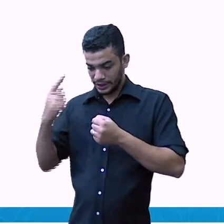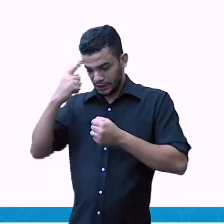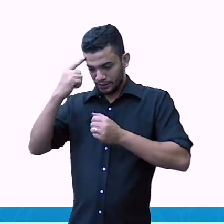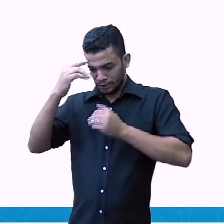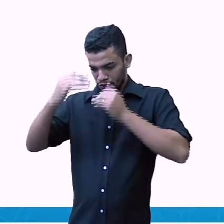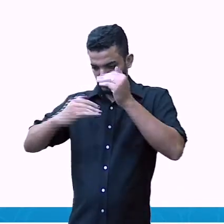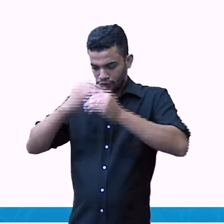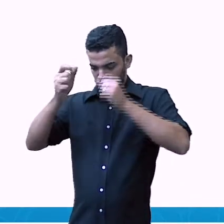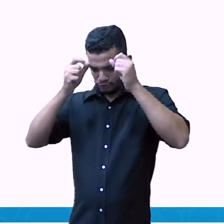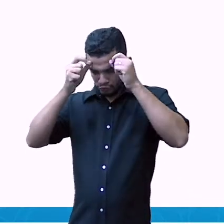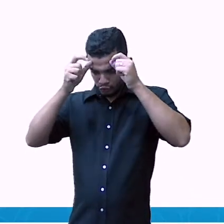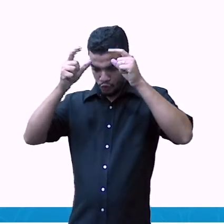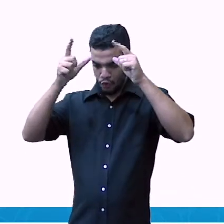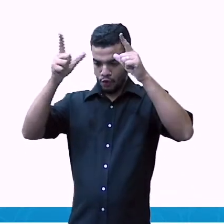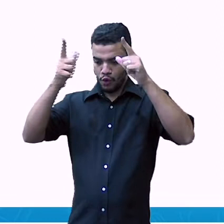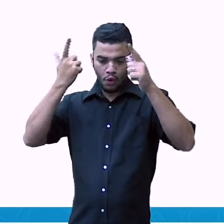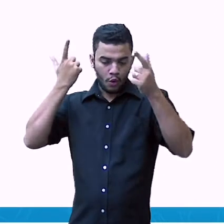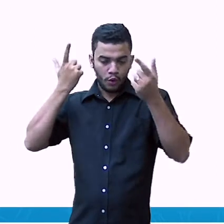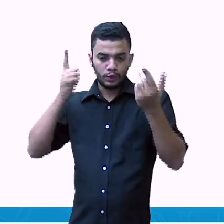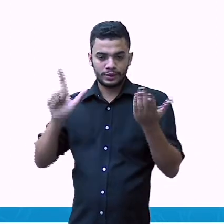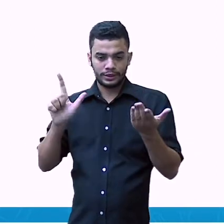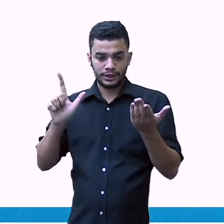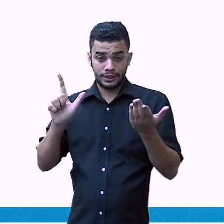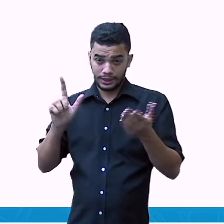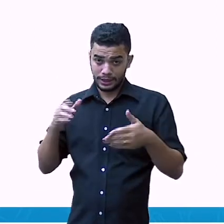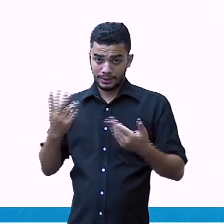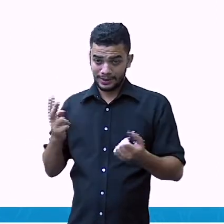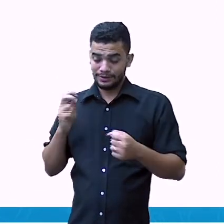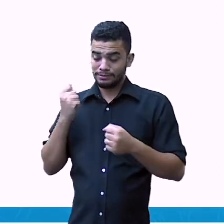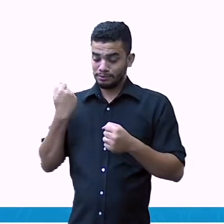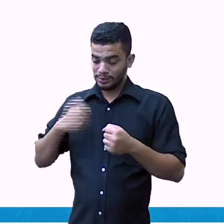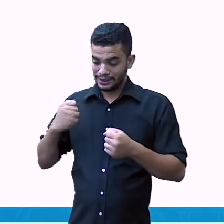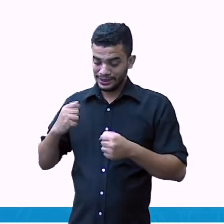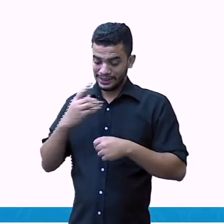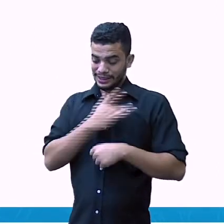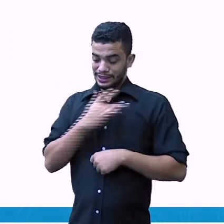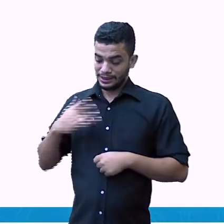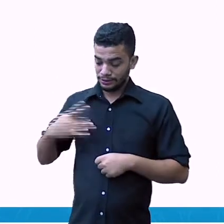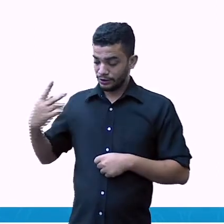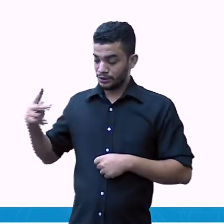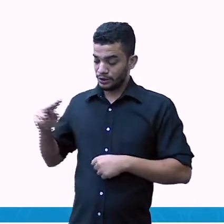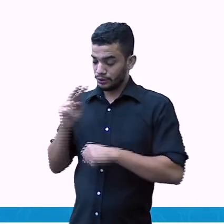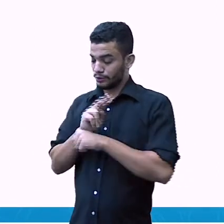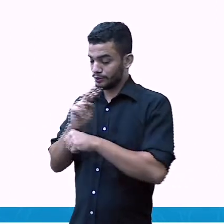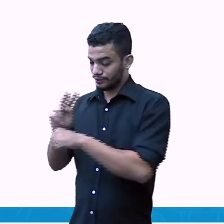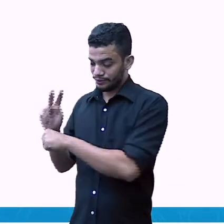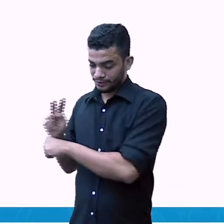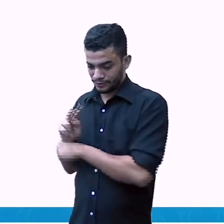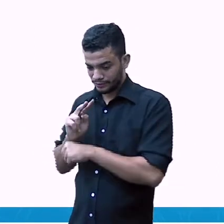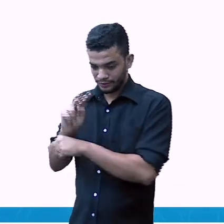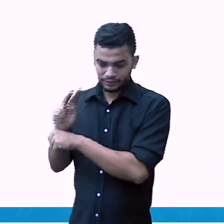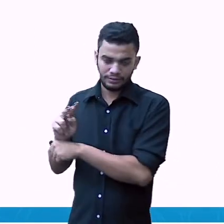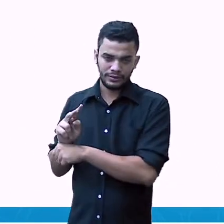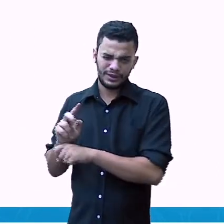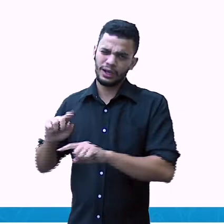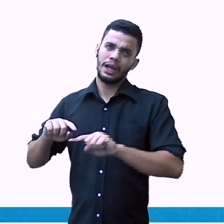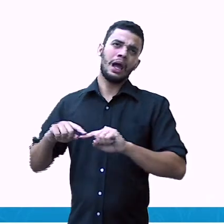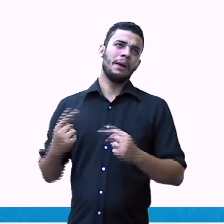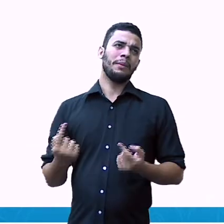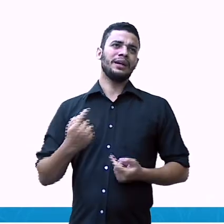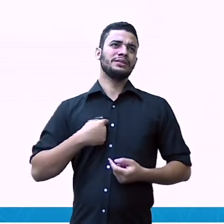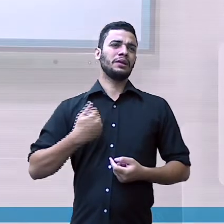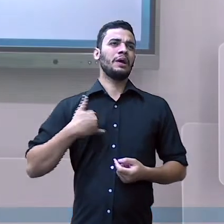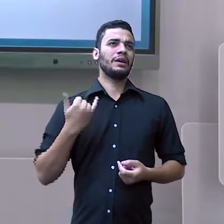Por isso, eles devem ser preservados. Ah, mas eu fiz 14 anos, professor, eu quero desenvolver